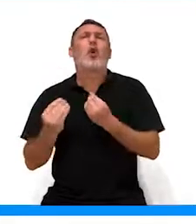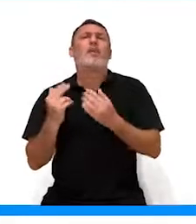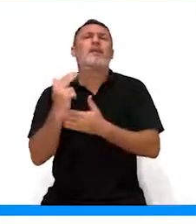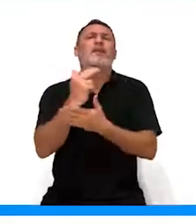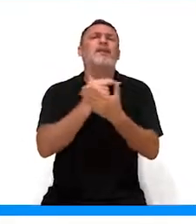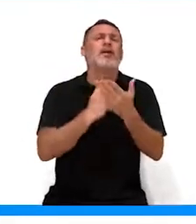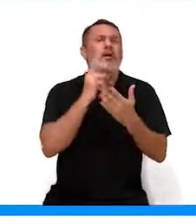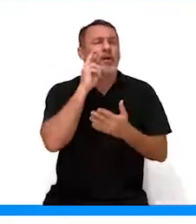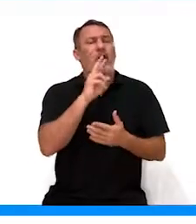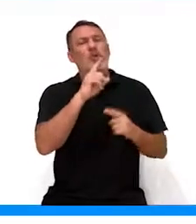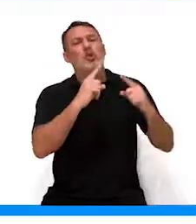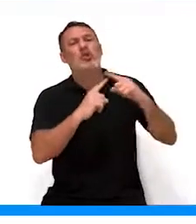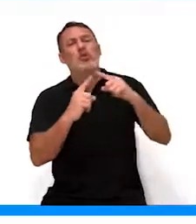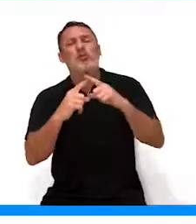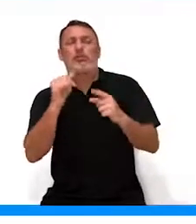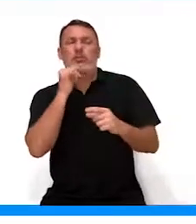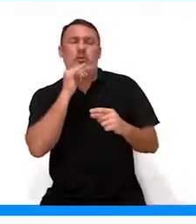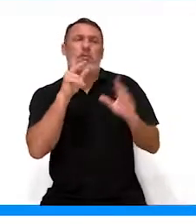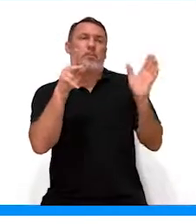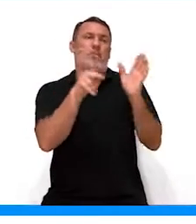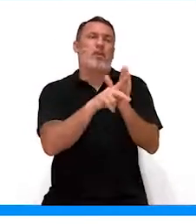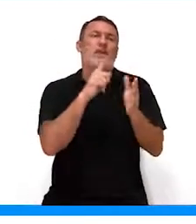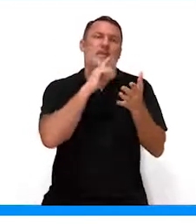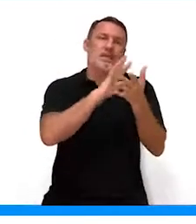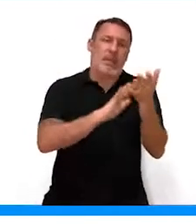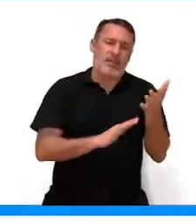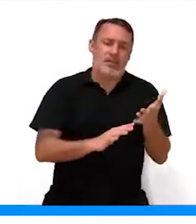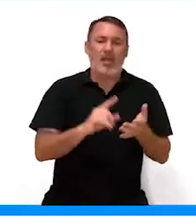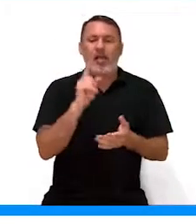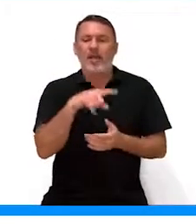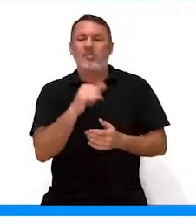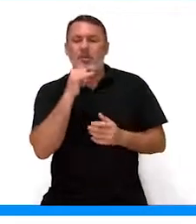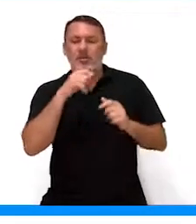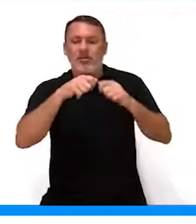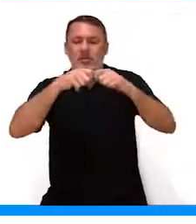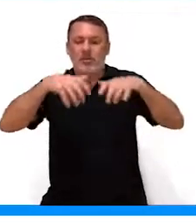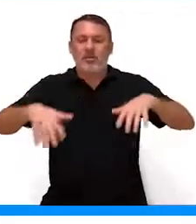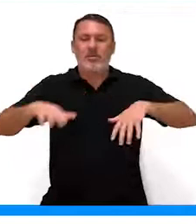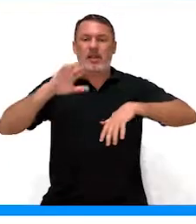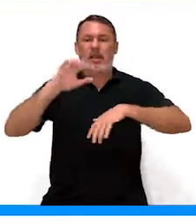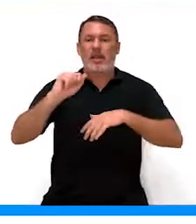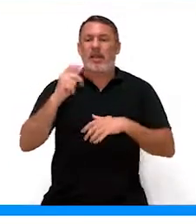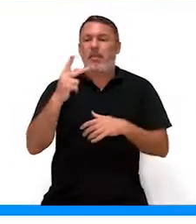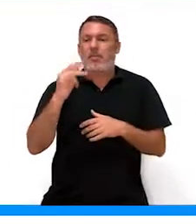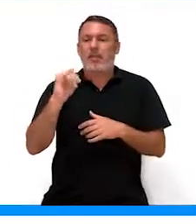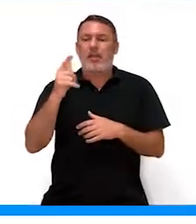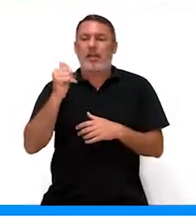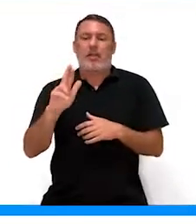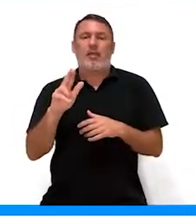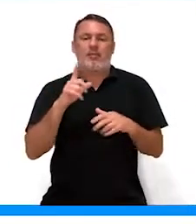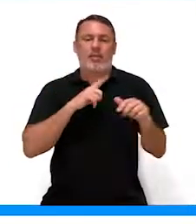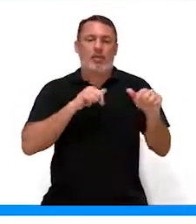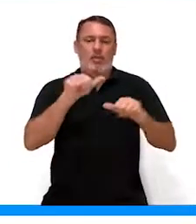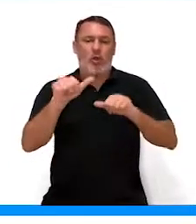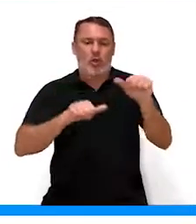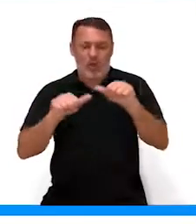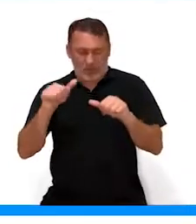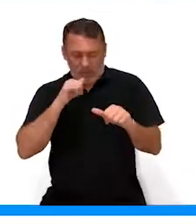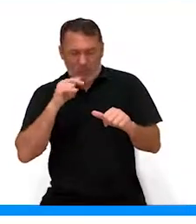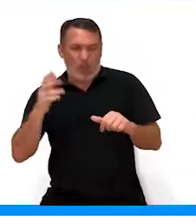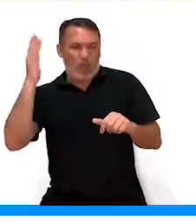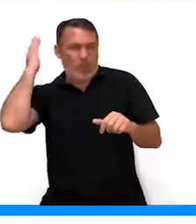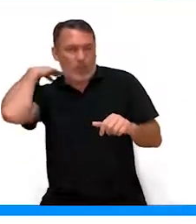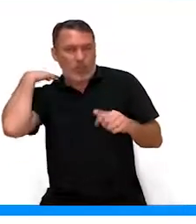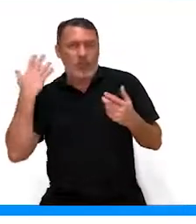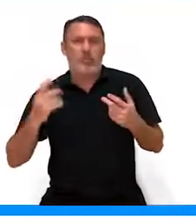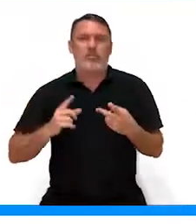função dela. Por exemplo, quando a gente trata de um vaso sanguíneo, que é um capilar, ele precisa fazer troca